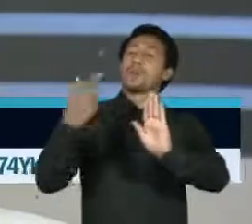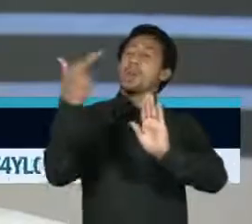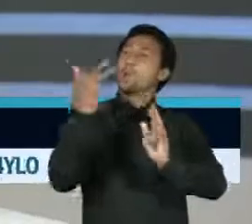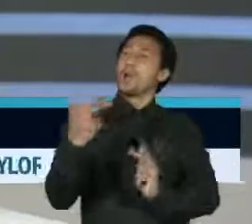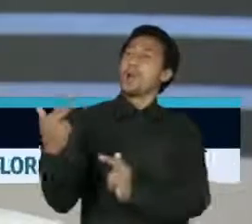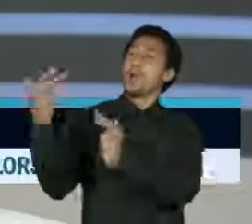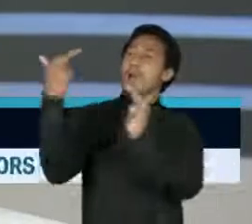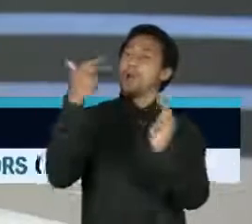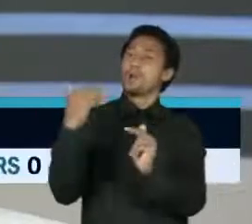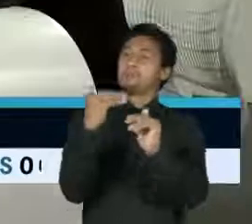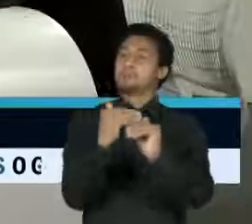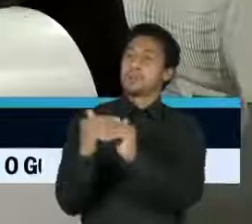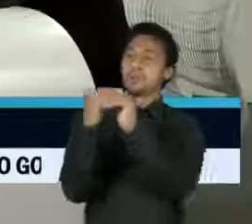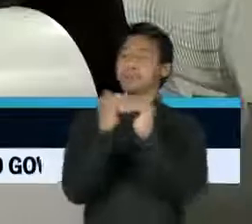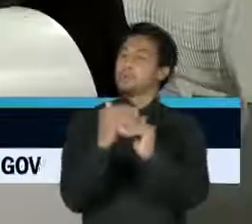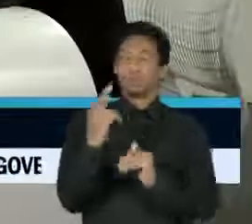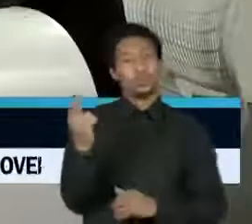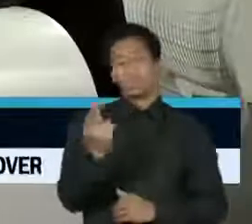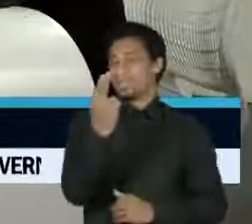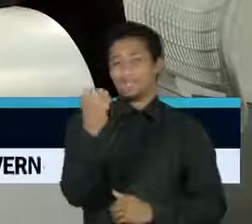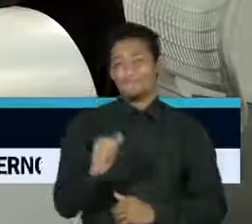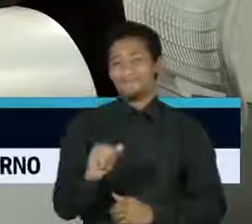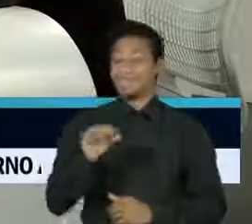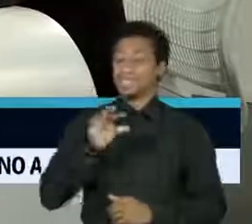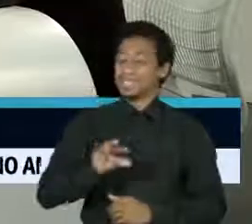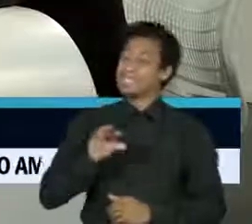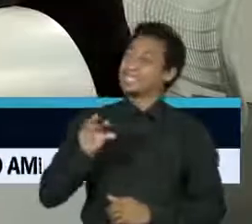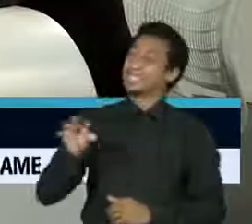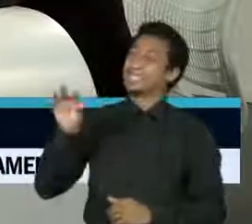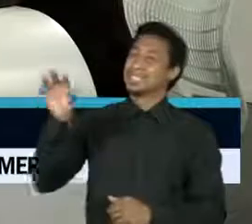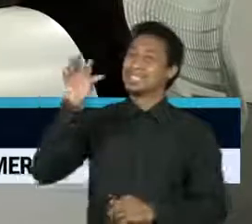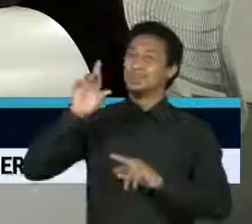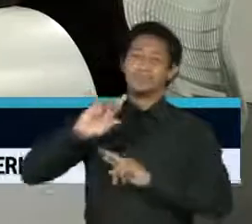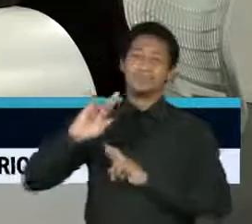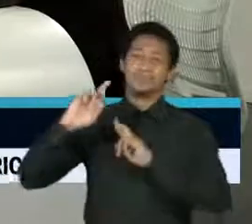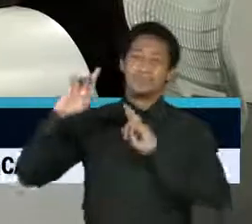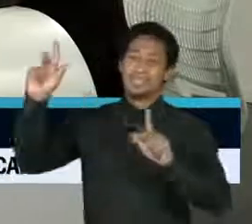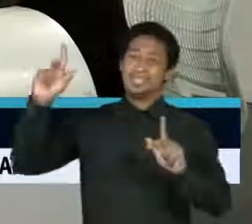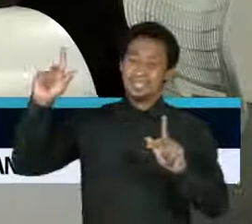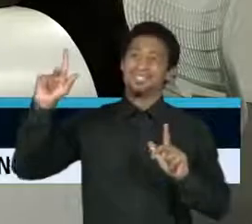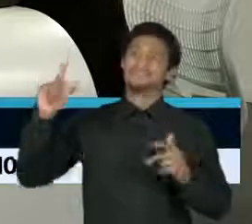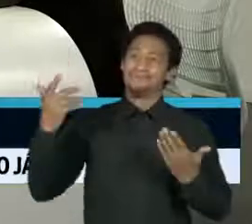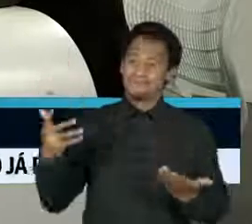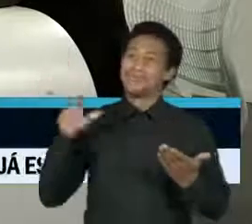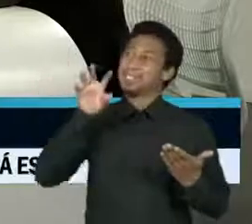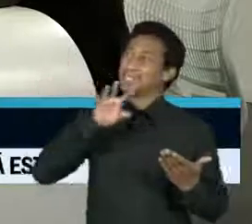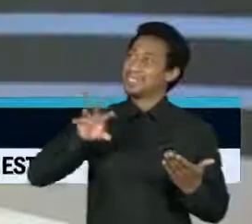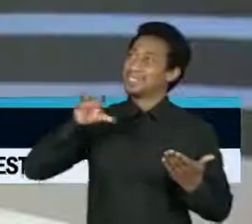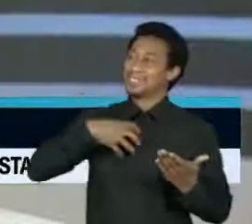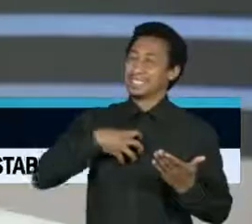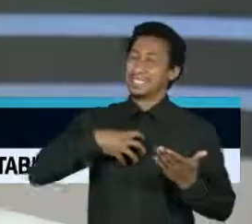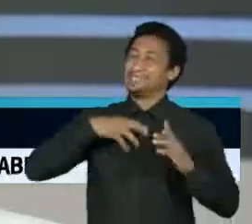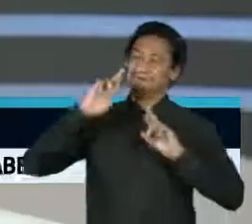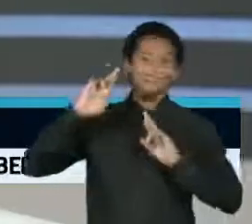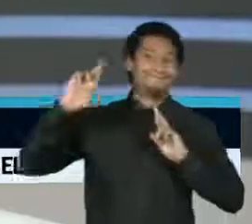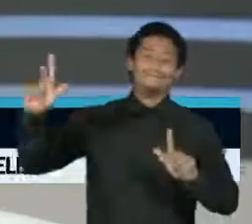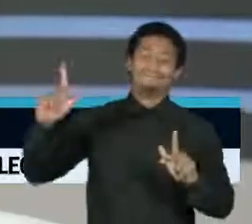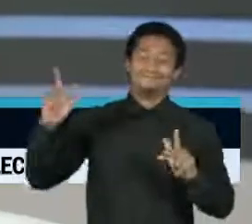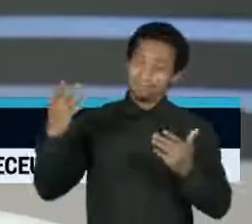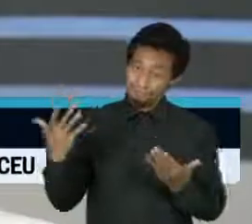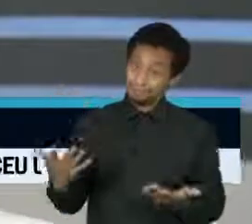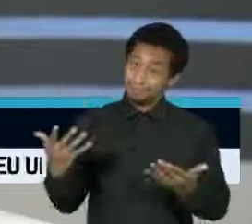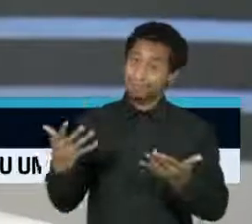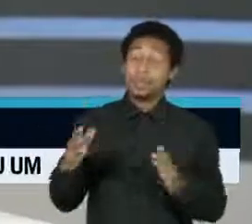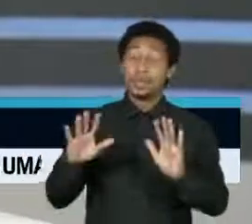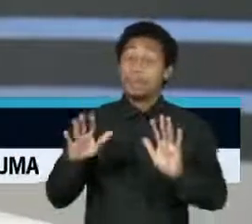estado diferentes históricos diferentes forma de funcionar do Estado acho que é mais uma eu acho que